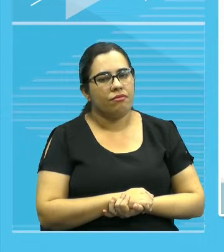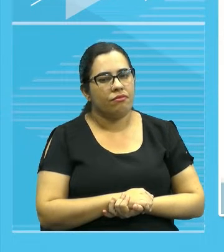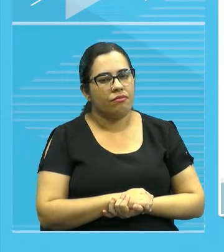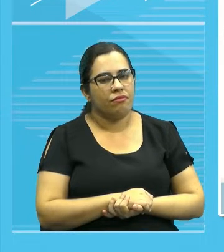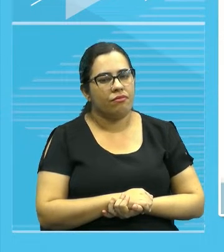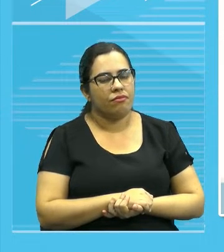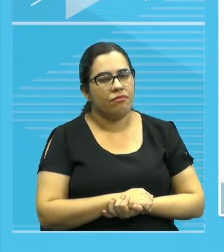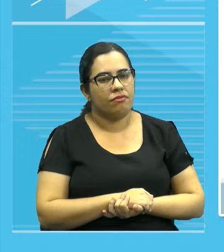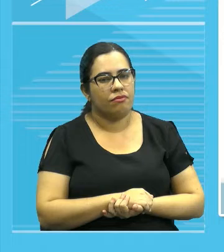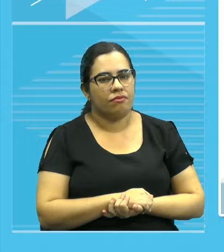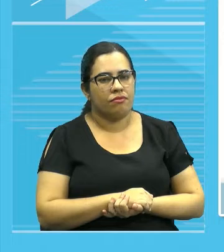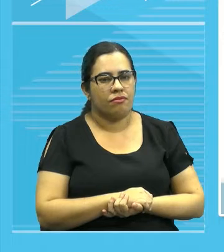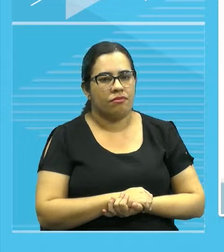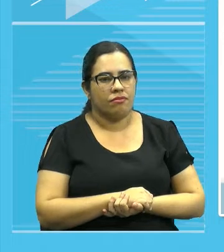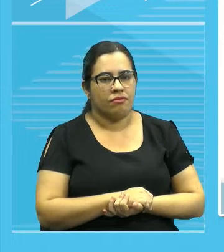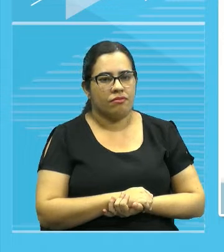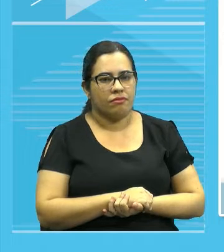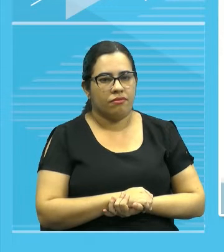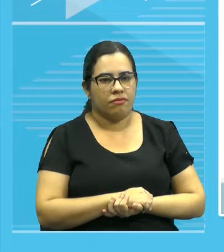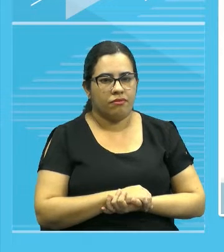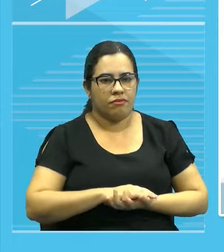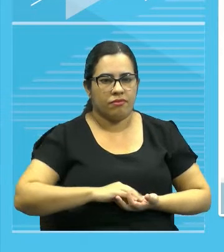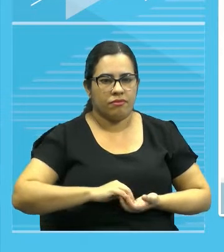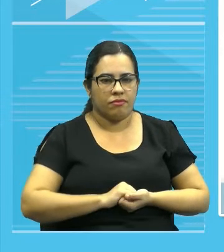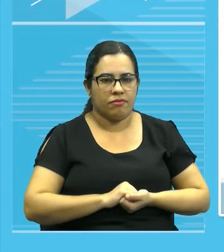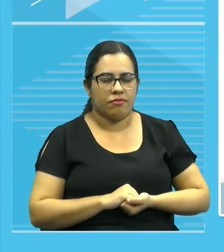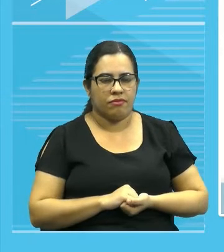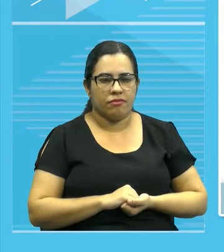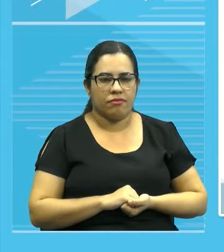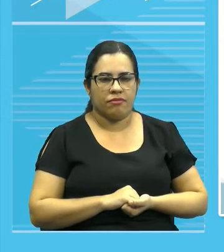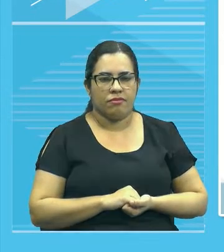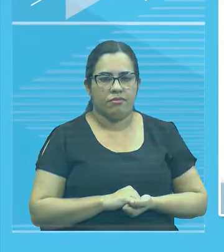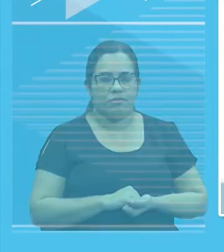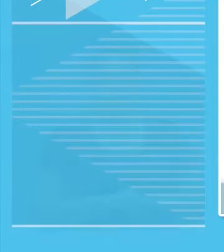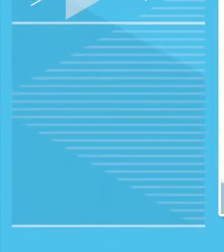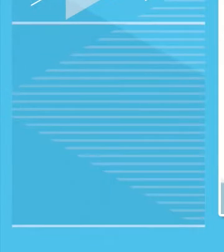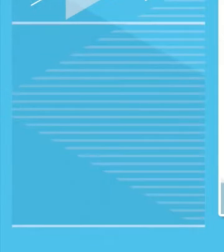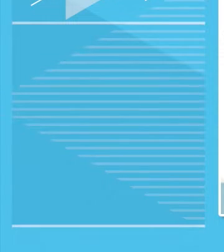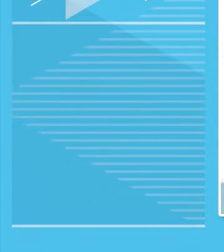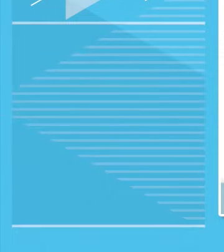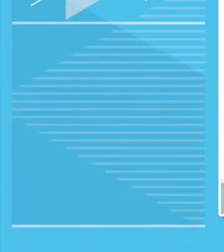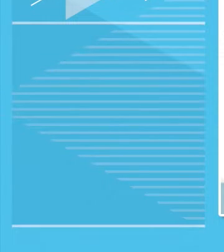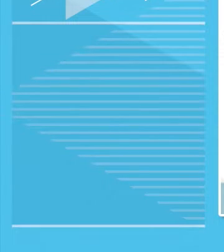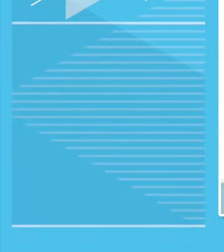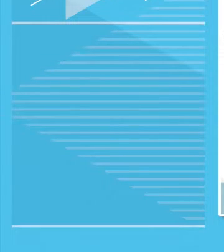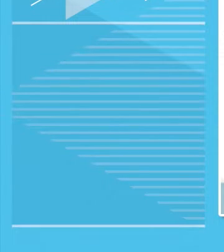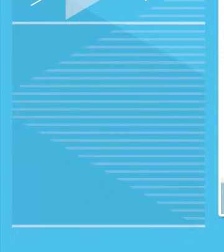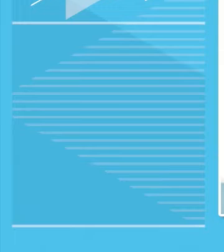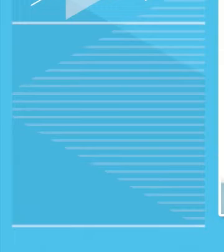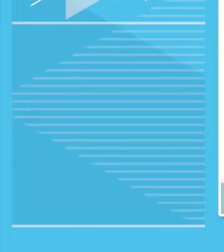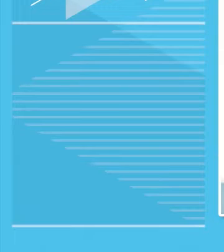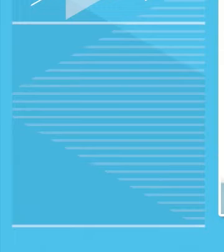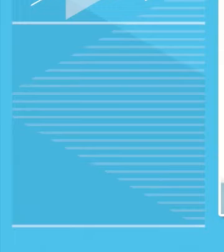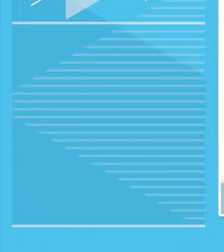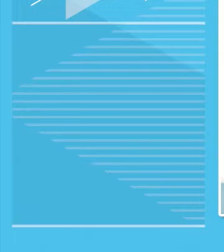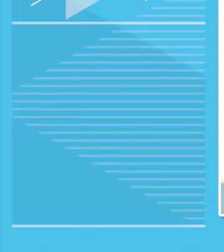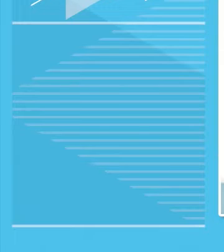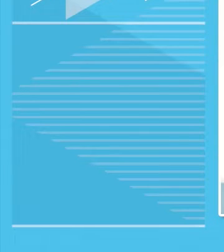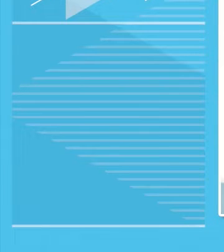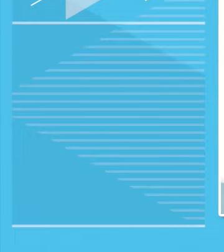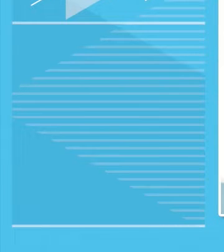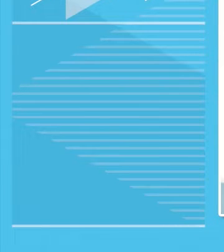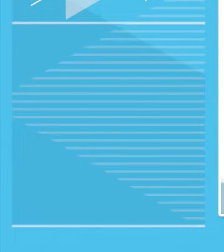com La Salle sal em espanhol feminino na sala esse ser indica uma ação